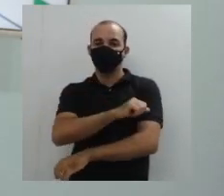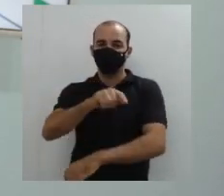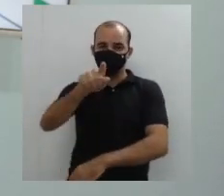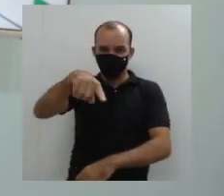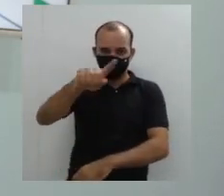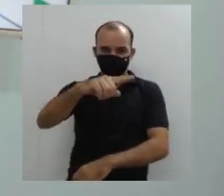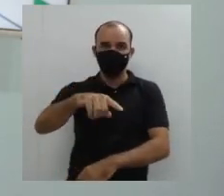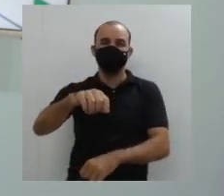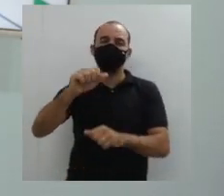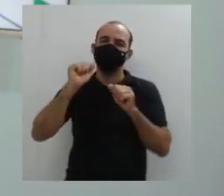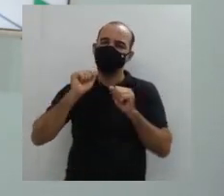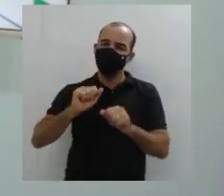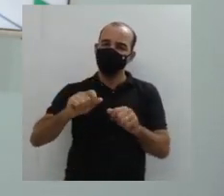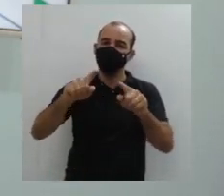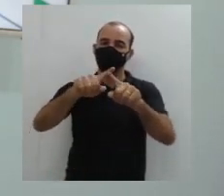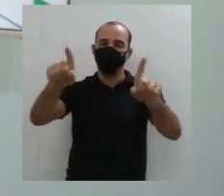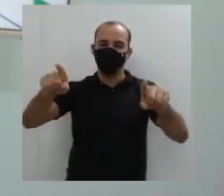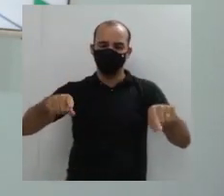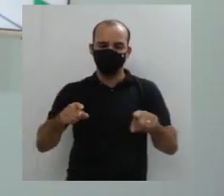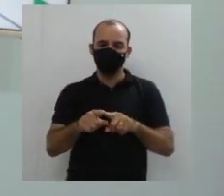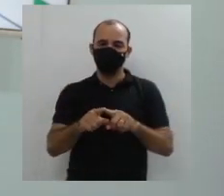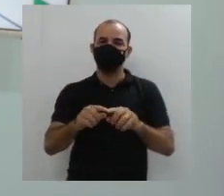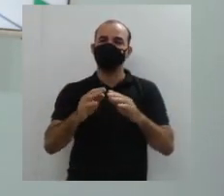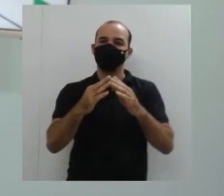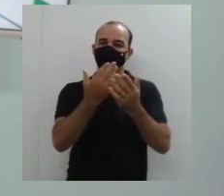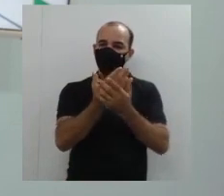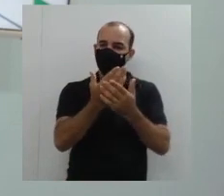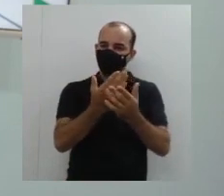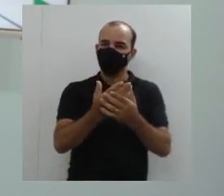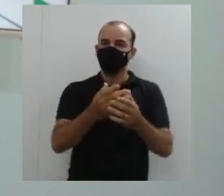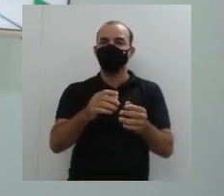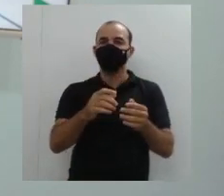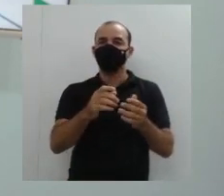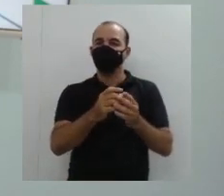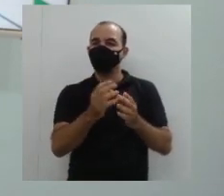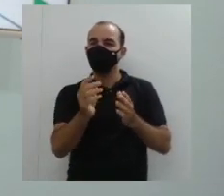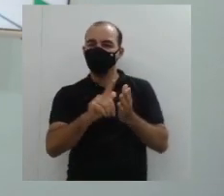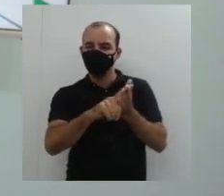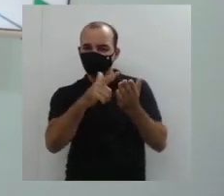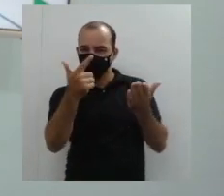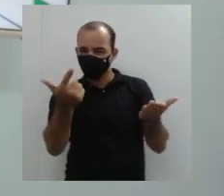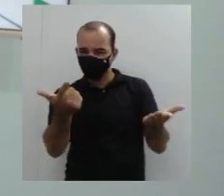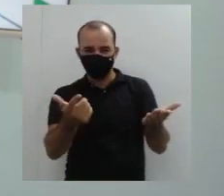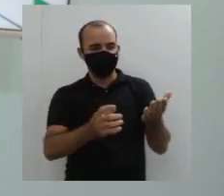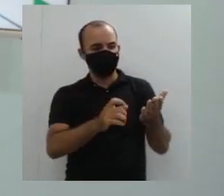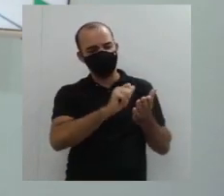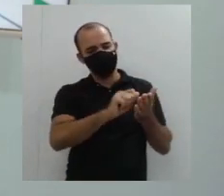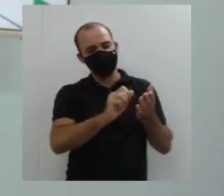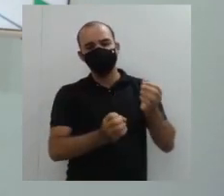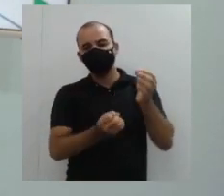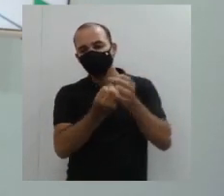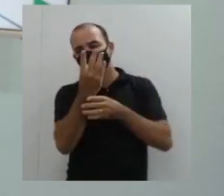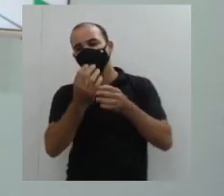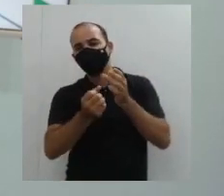o quê? Um jornalzinho, um texto para comunicar, mostrar aos colegas